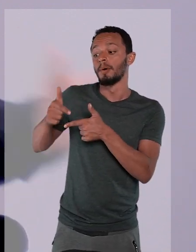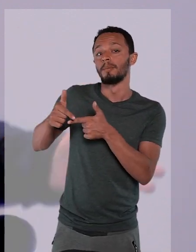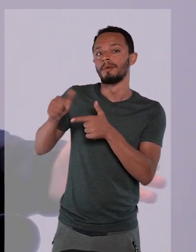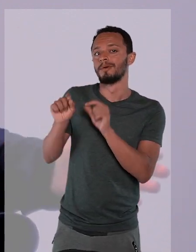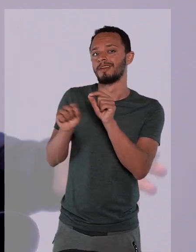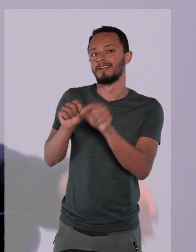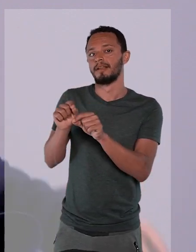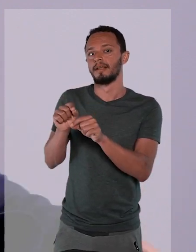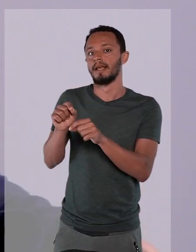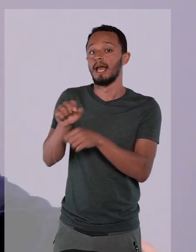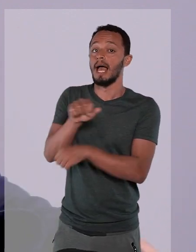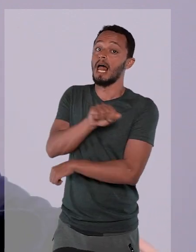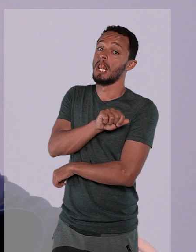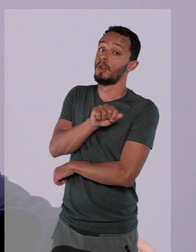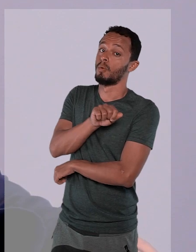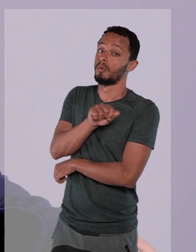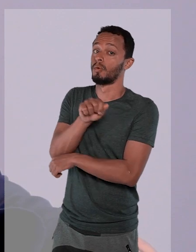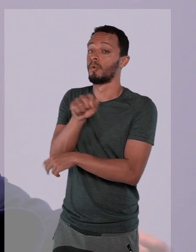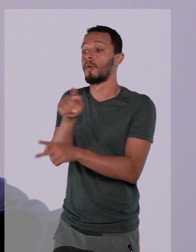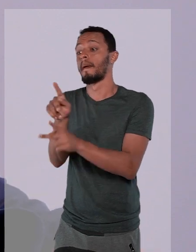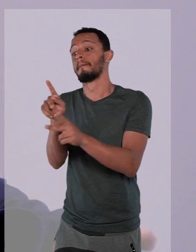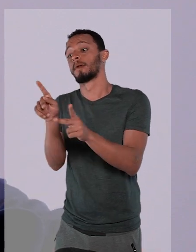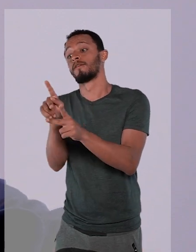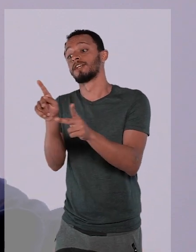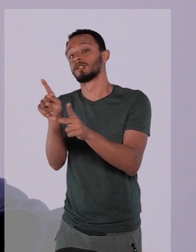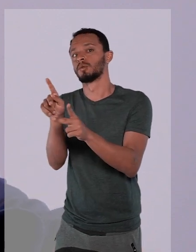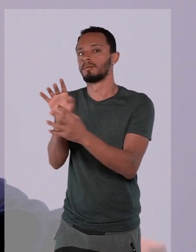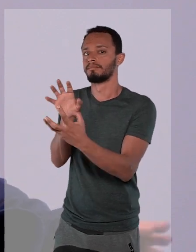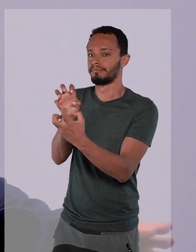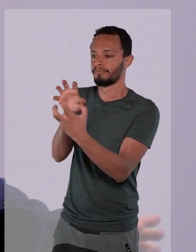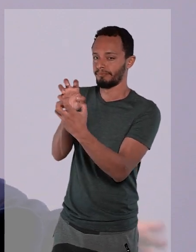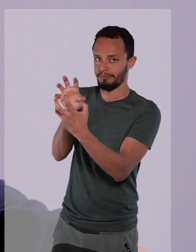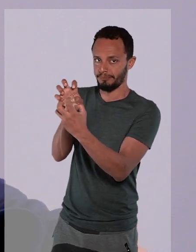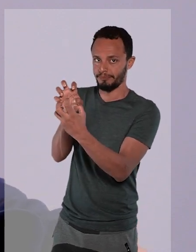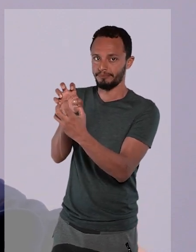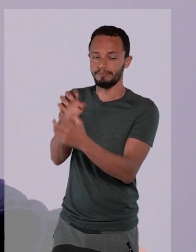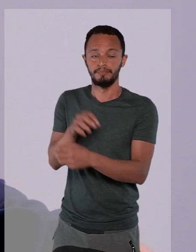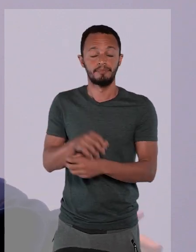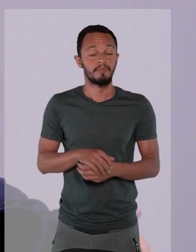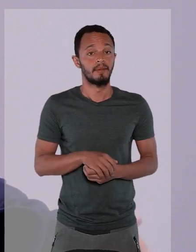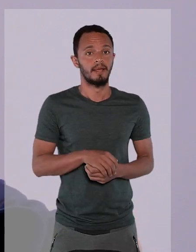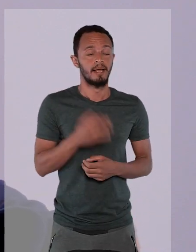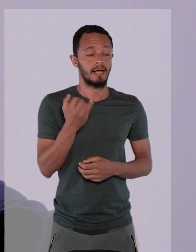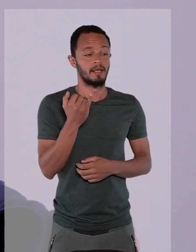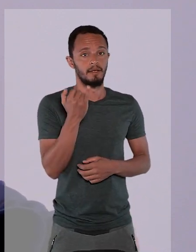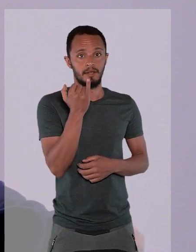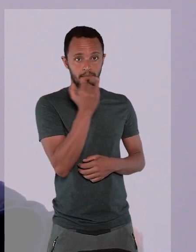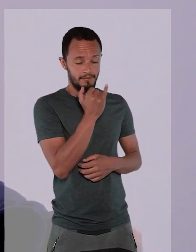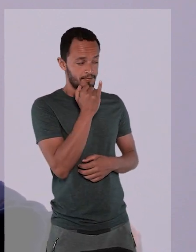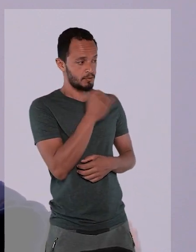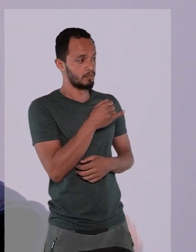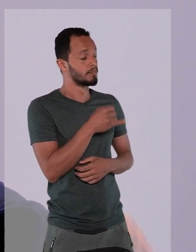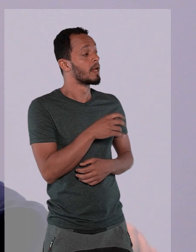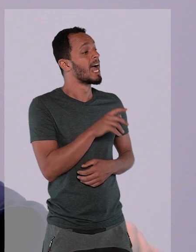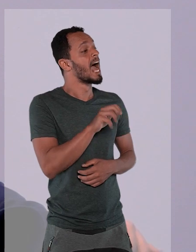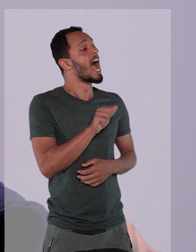alunos e os professores. E ele disse: Afonso, esse retorno está sendo tão